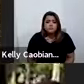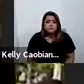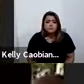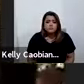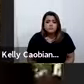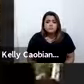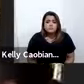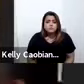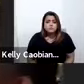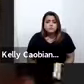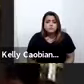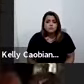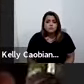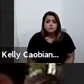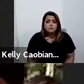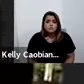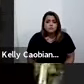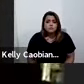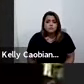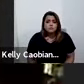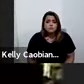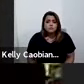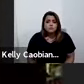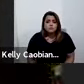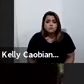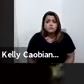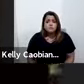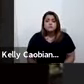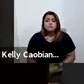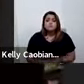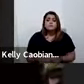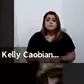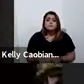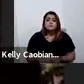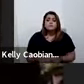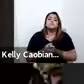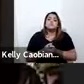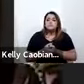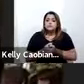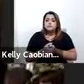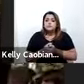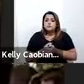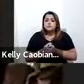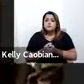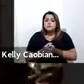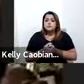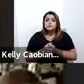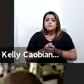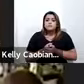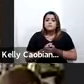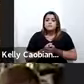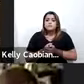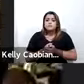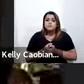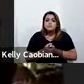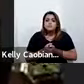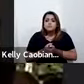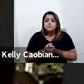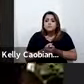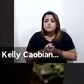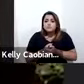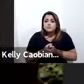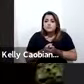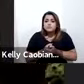no sindicato dele tem que negociar sozinho. É o modelo que quero implantar no Brasil, e é o modelo que